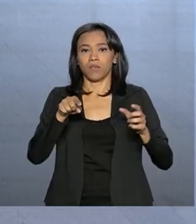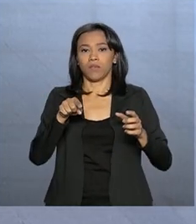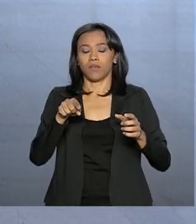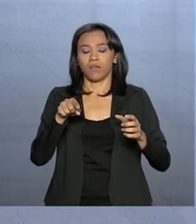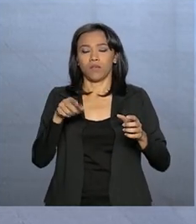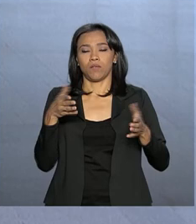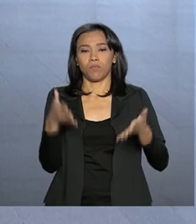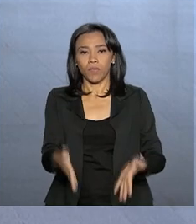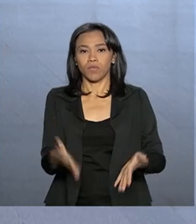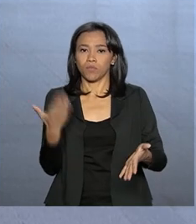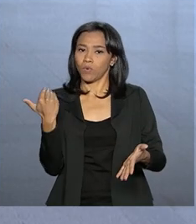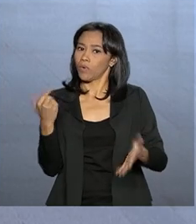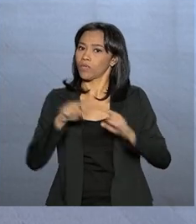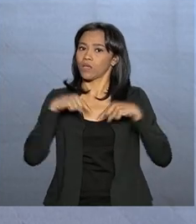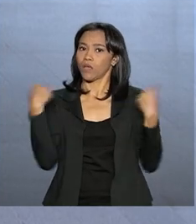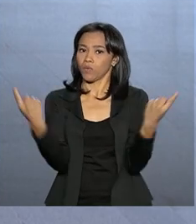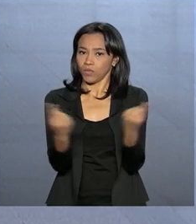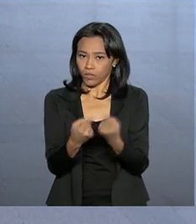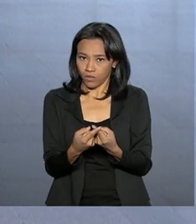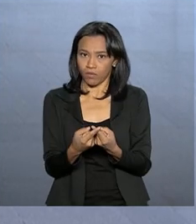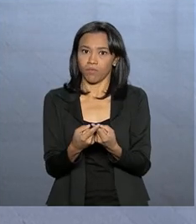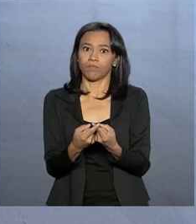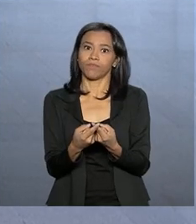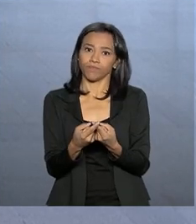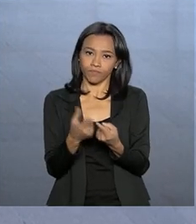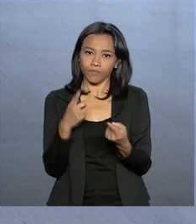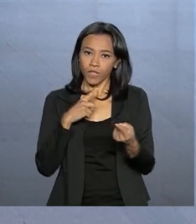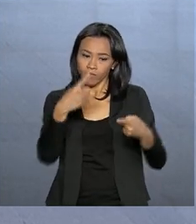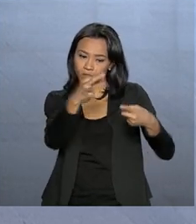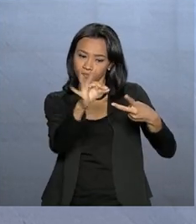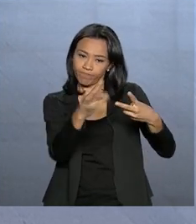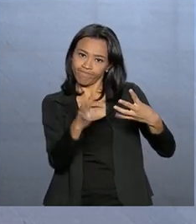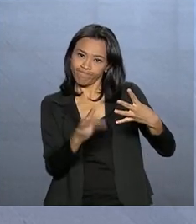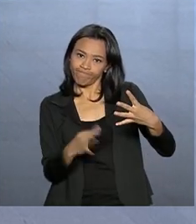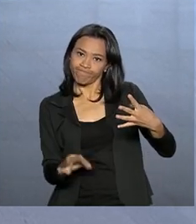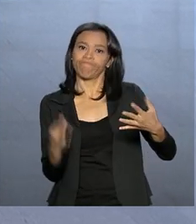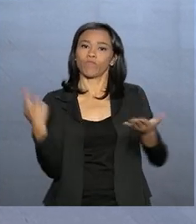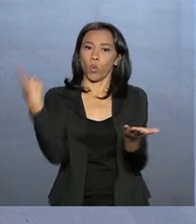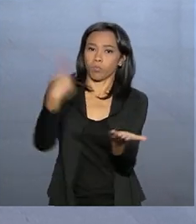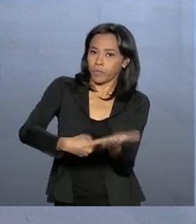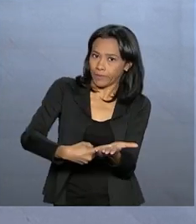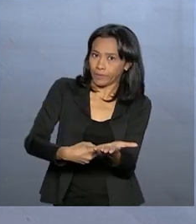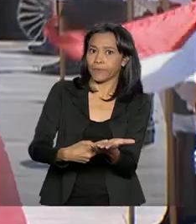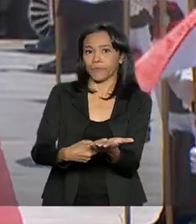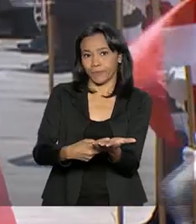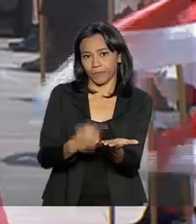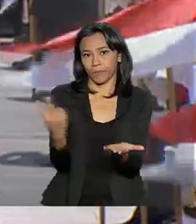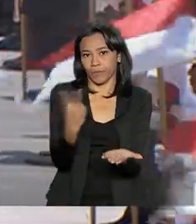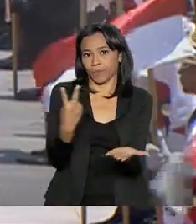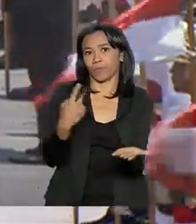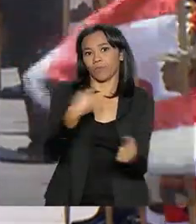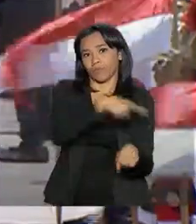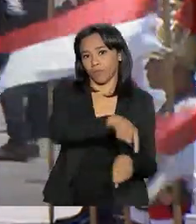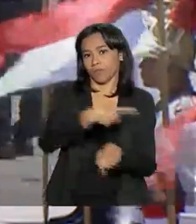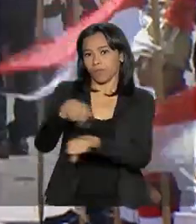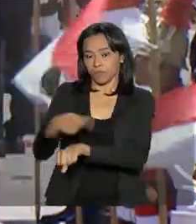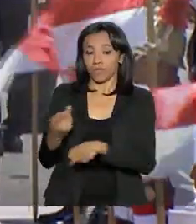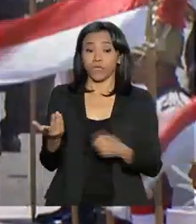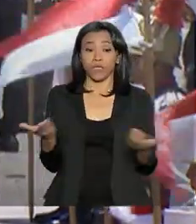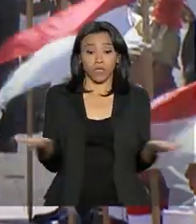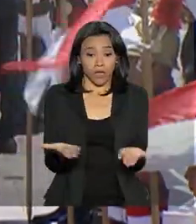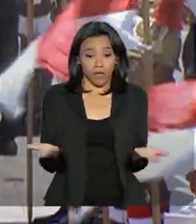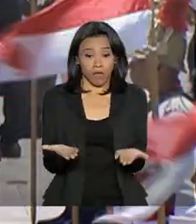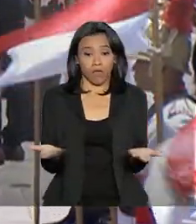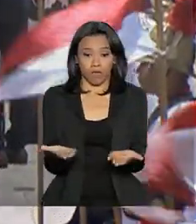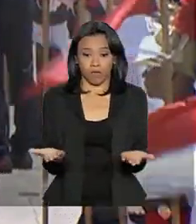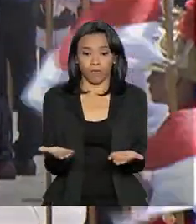participou desta reunião bilateral. Foram feitos alguns acordos entre os dois países. E agora, nesta segunda parte, nós teremos aí,